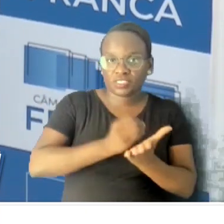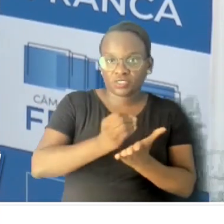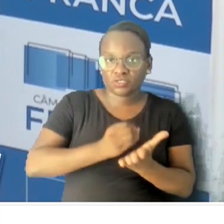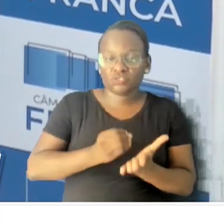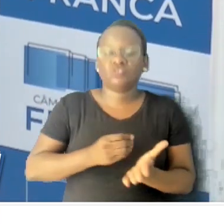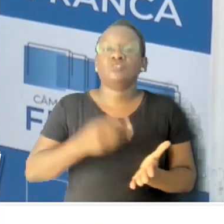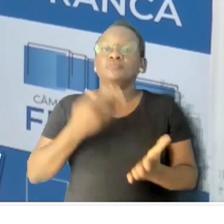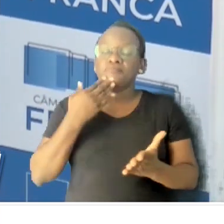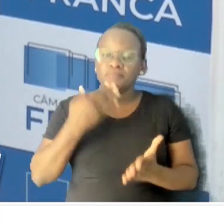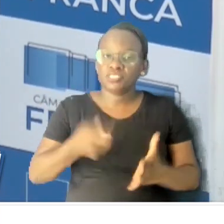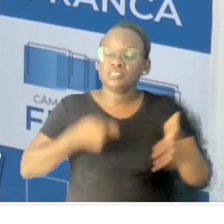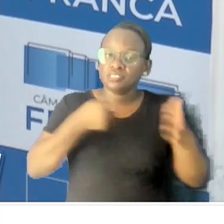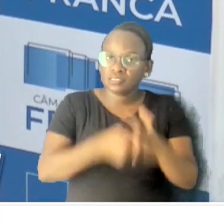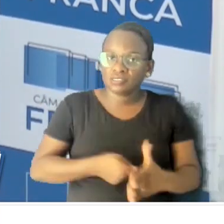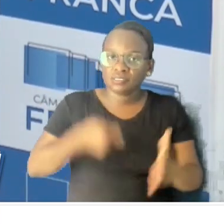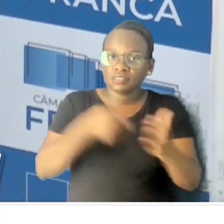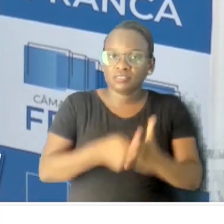reivindicando